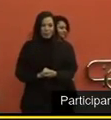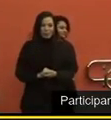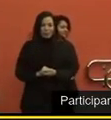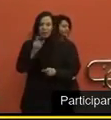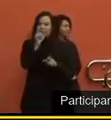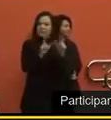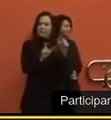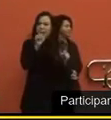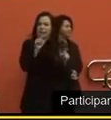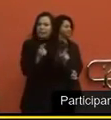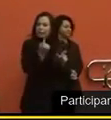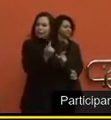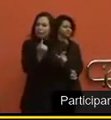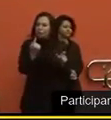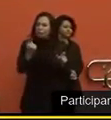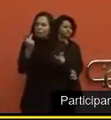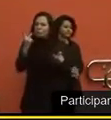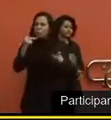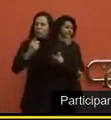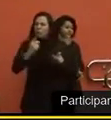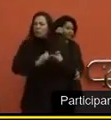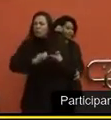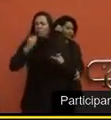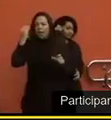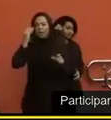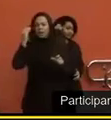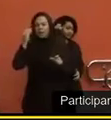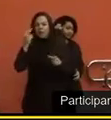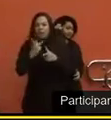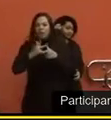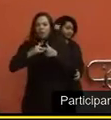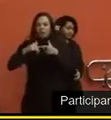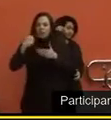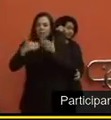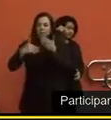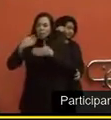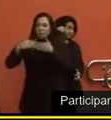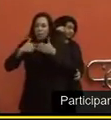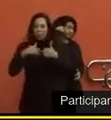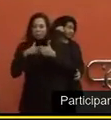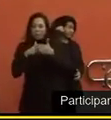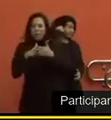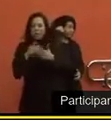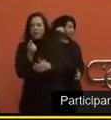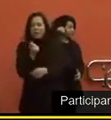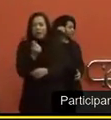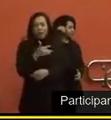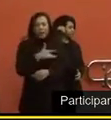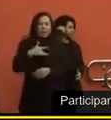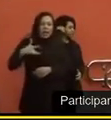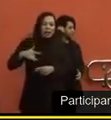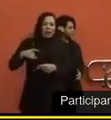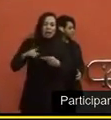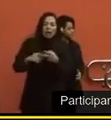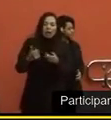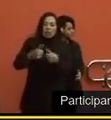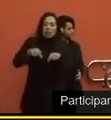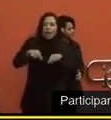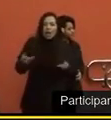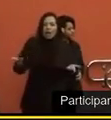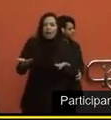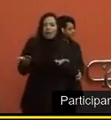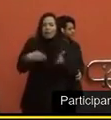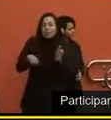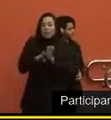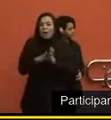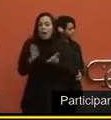Cada um com a sua história de vida, vencendo diversos obstáculos de logística, finanças e saúde para estarem aqui.